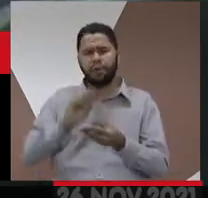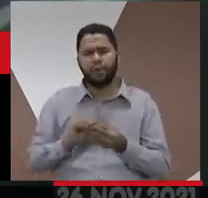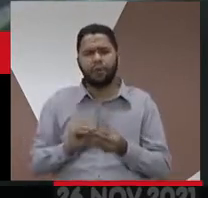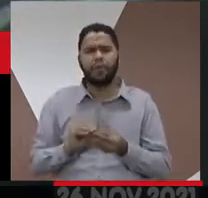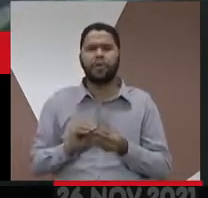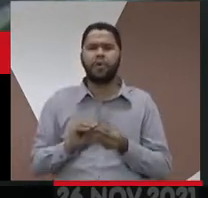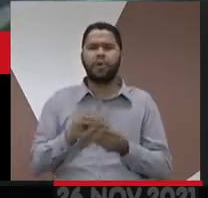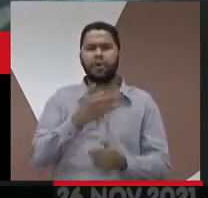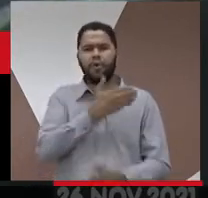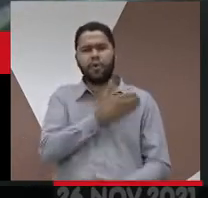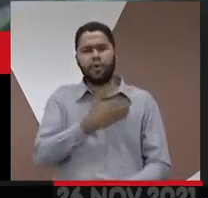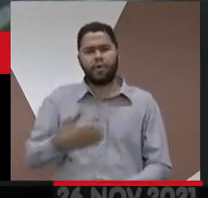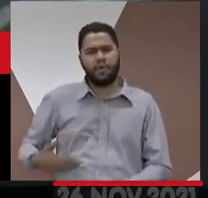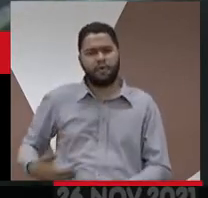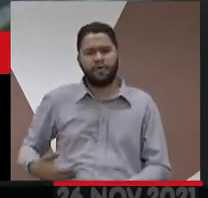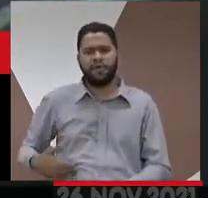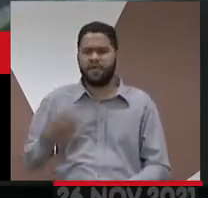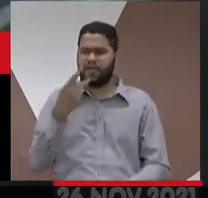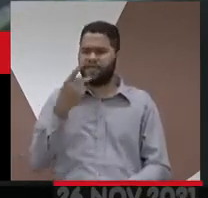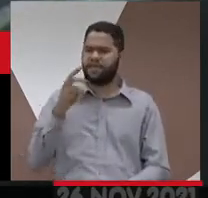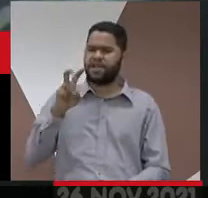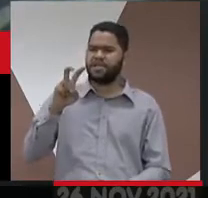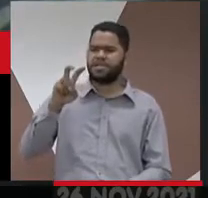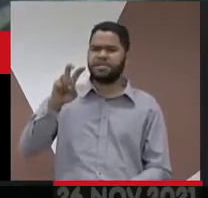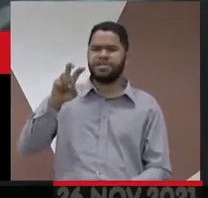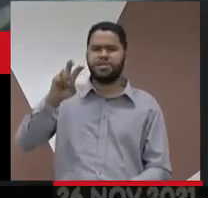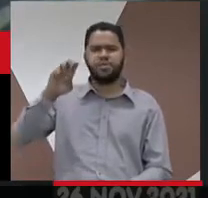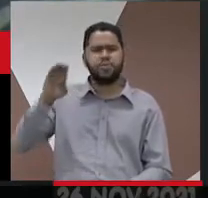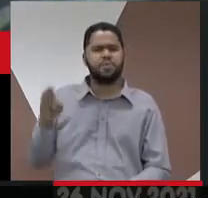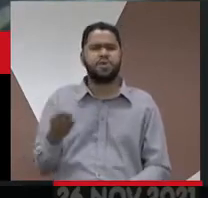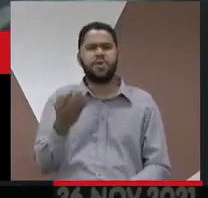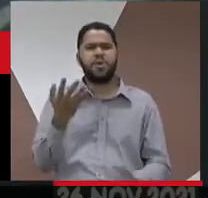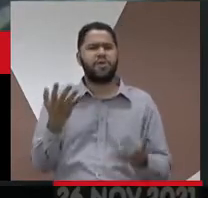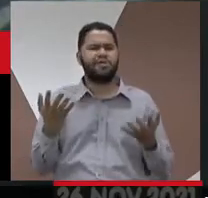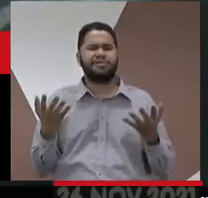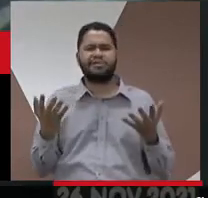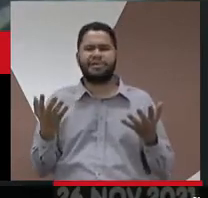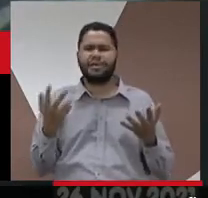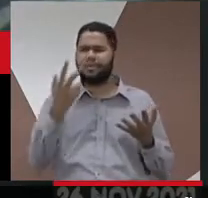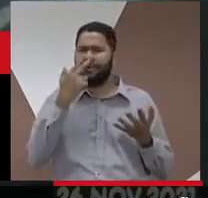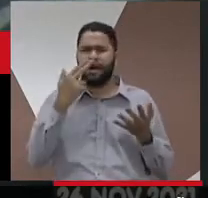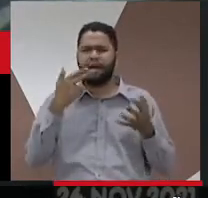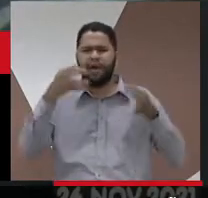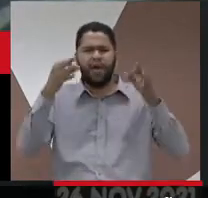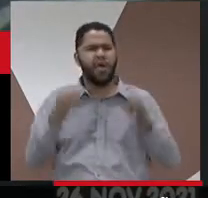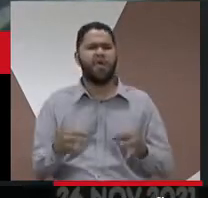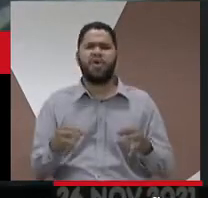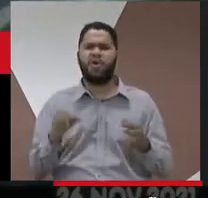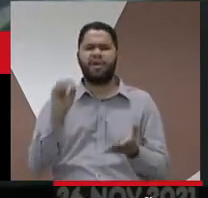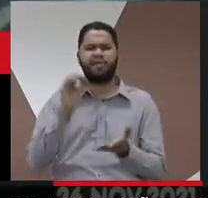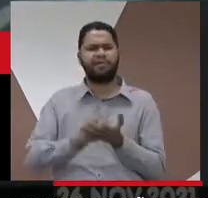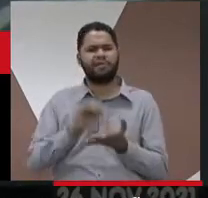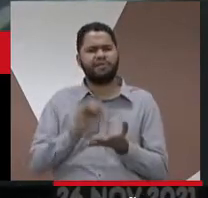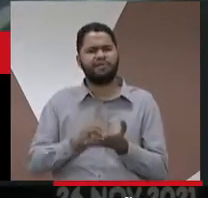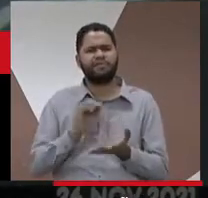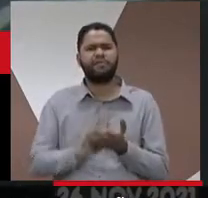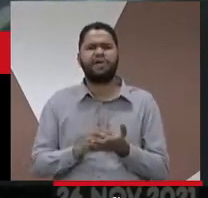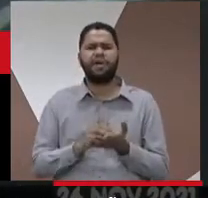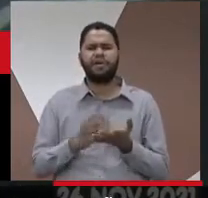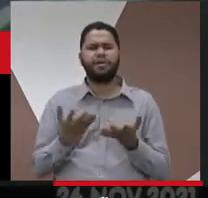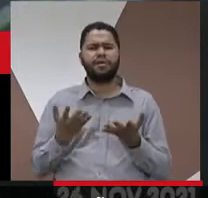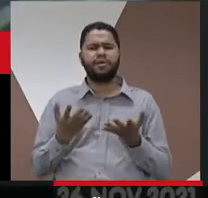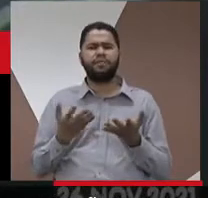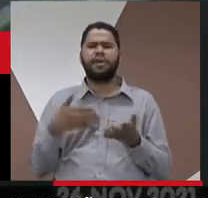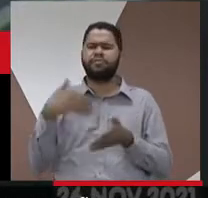do governo, que fala de 5 bilhões, são sempre muito aleatórias, não são corretas. Muda o traçado, o custo continua o